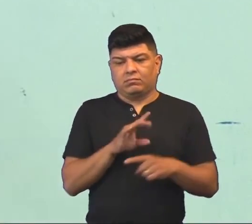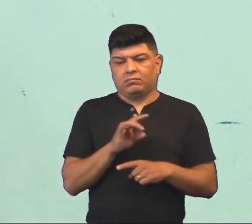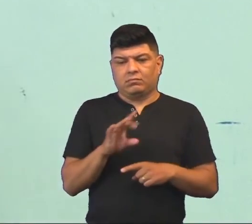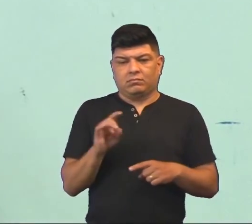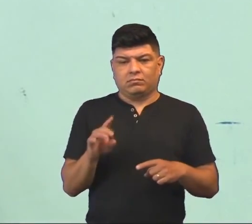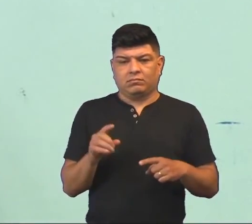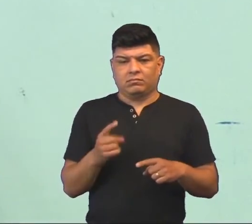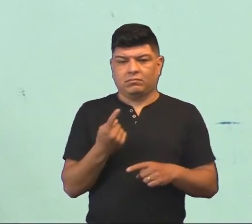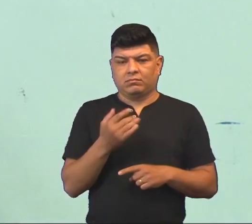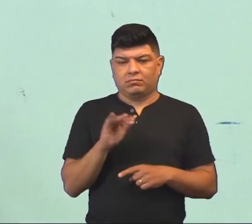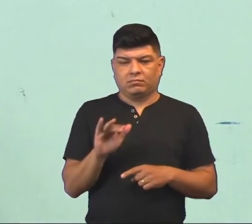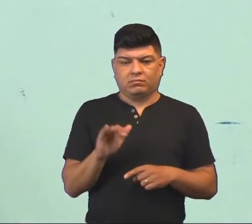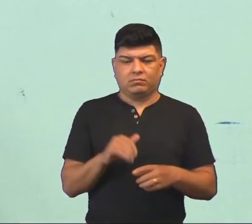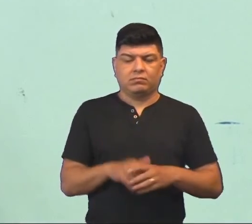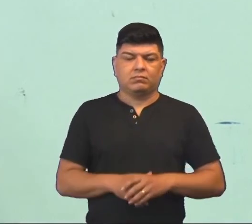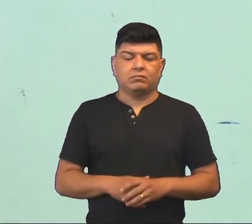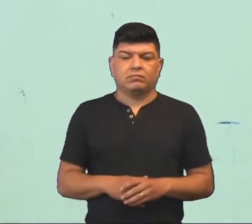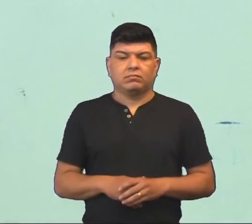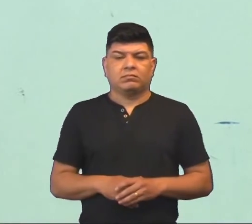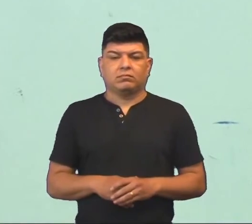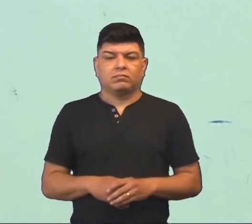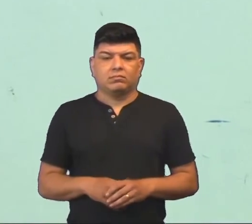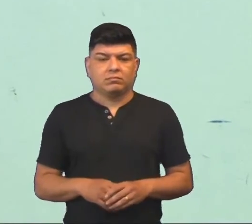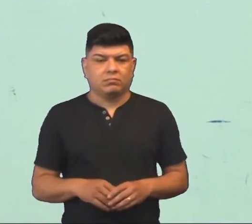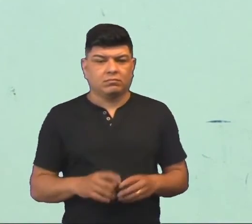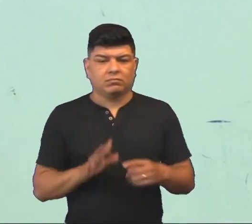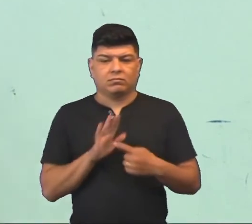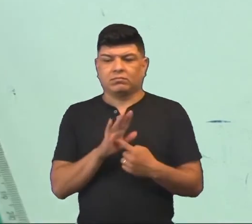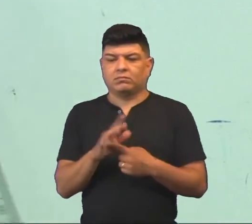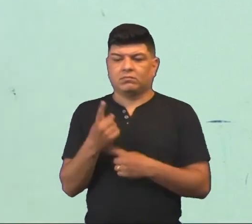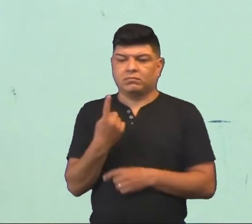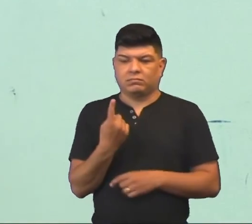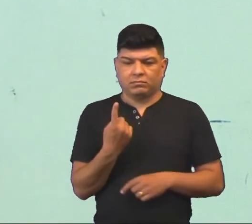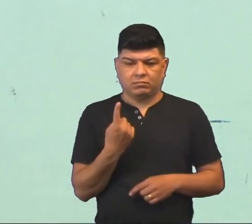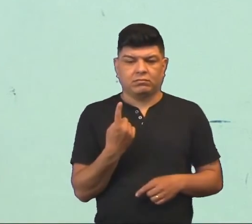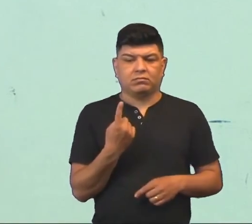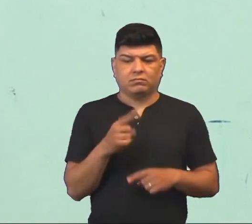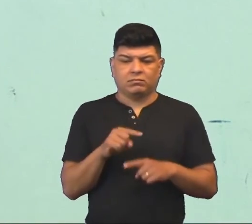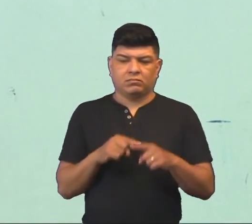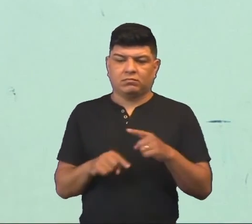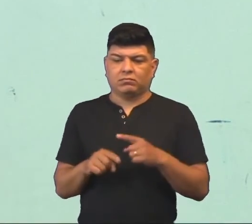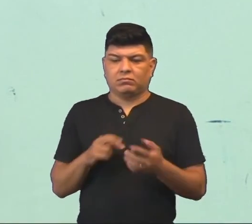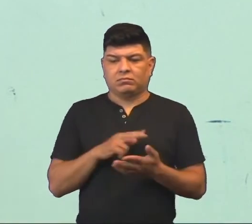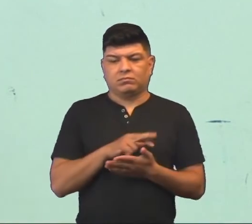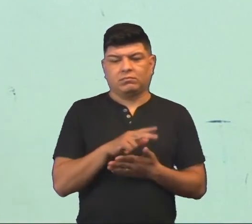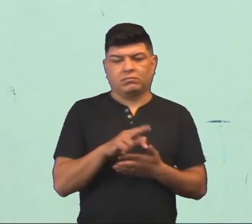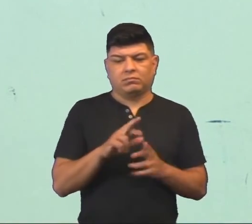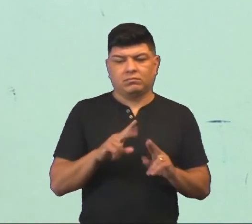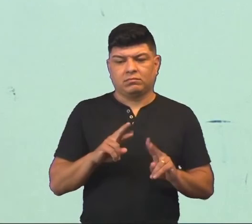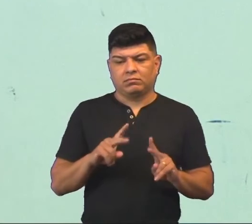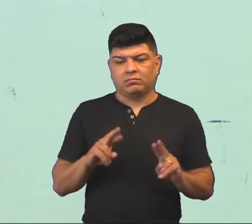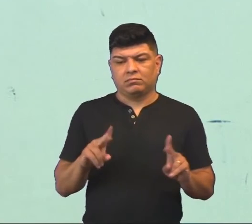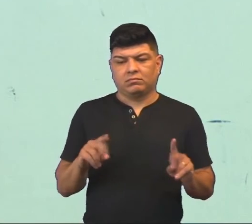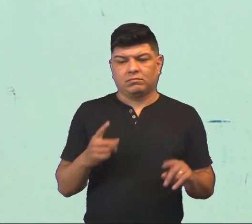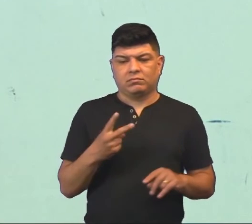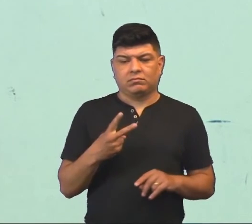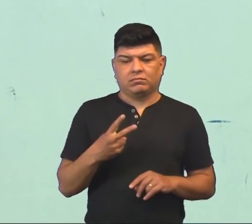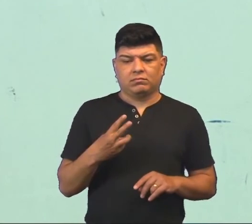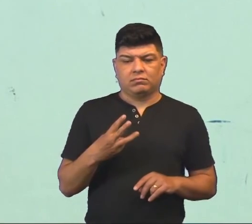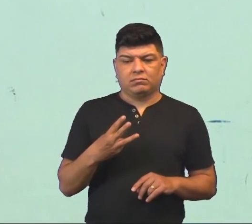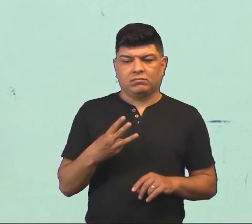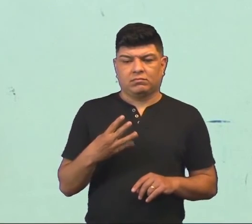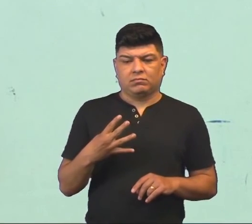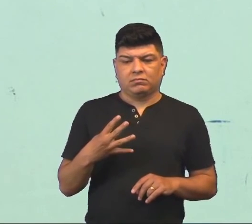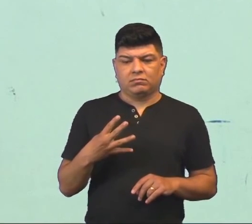uma 1/2 e 1/2. Okay? E aqui representa um inteiro que foi dividido em várias partes diferentes. Aqui em 2, aqui